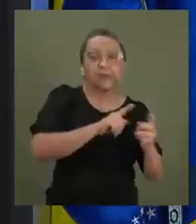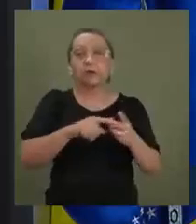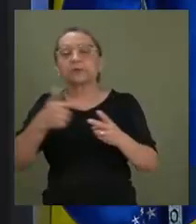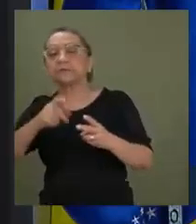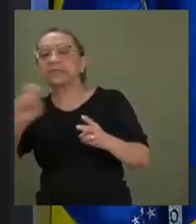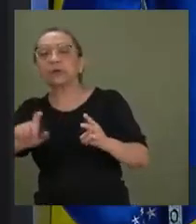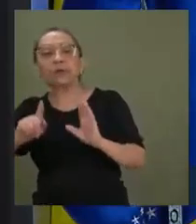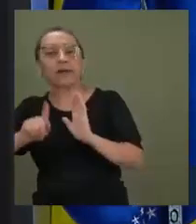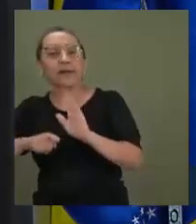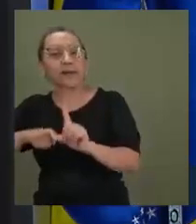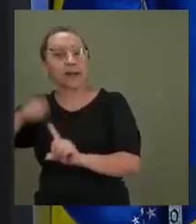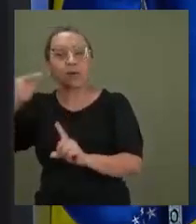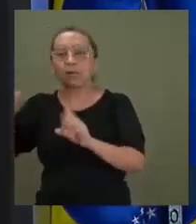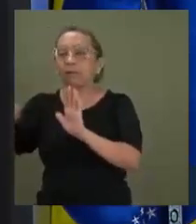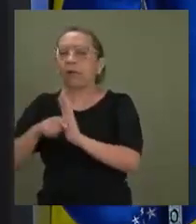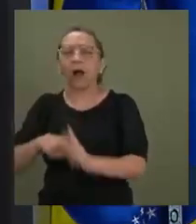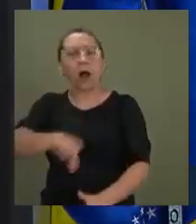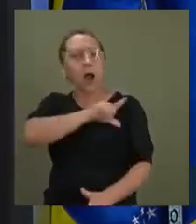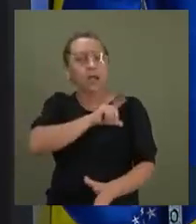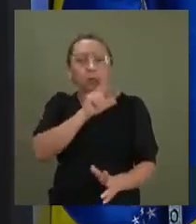foi testado essas combinações juntas.